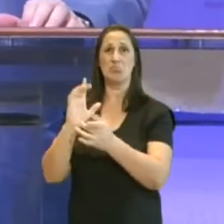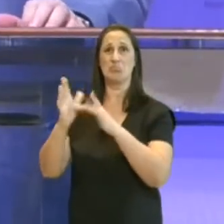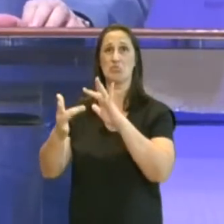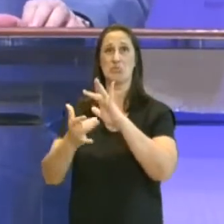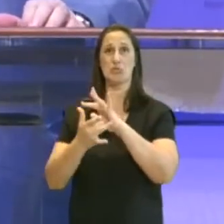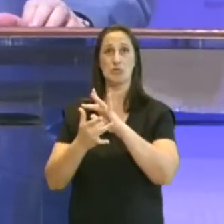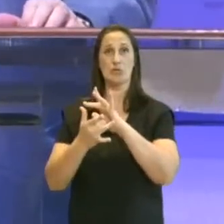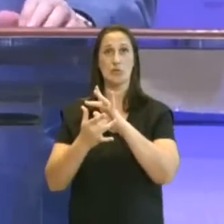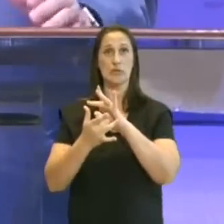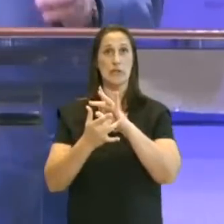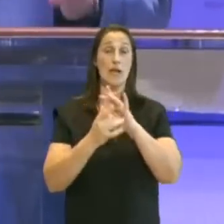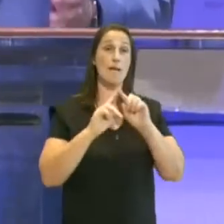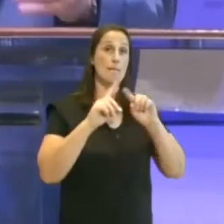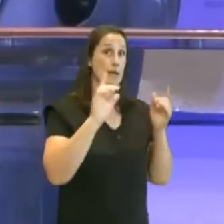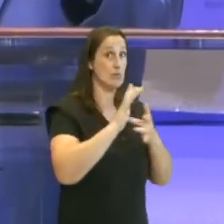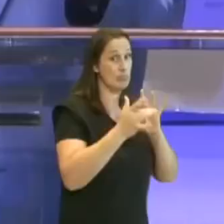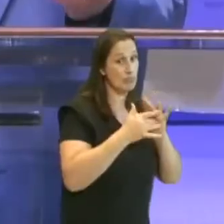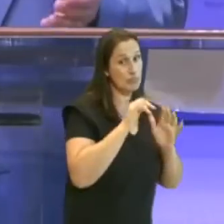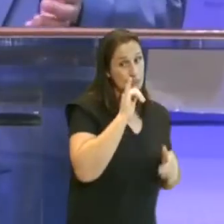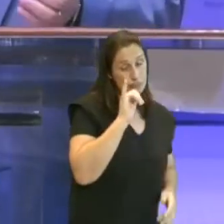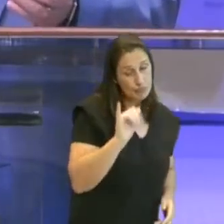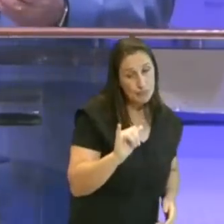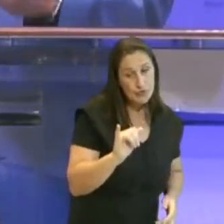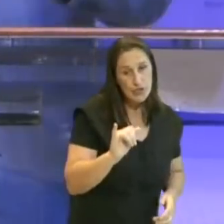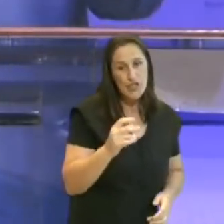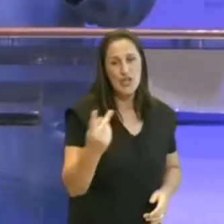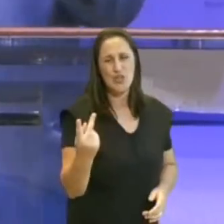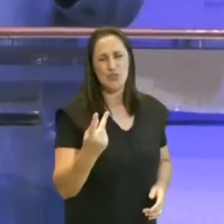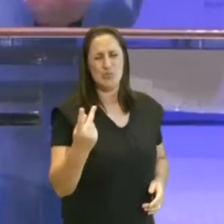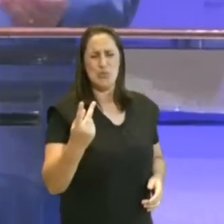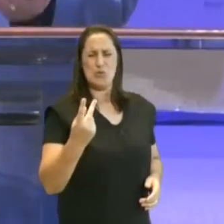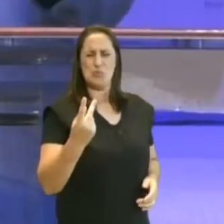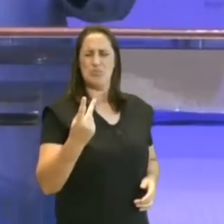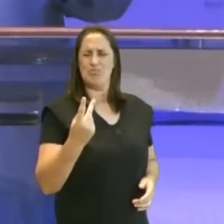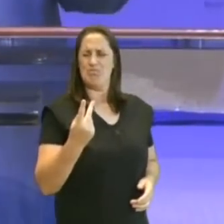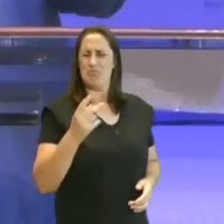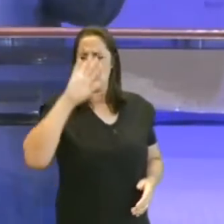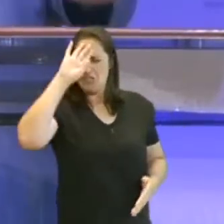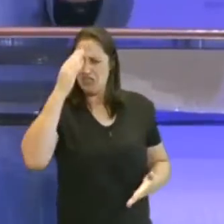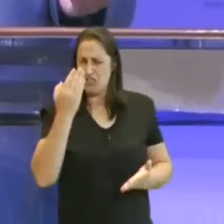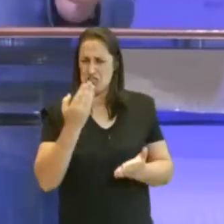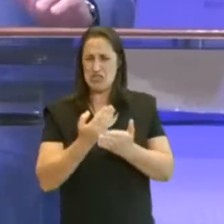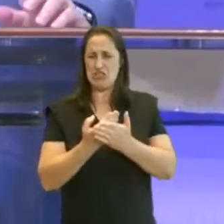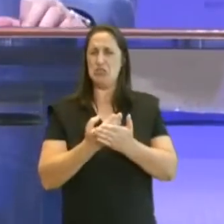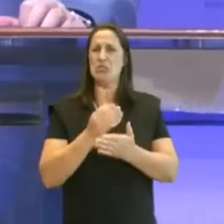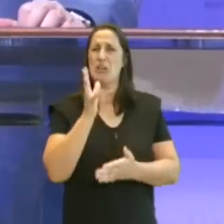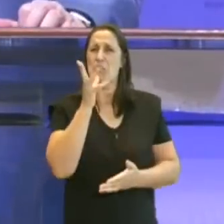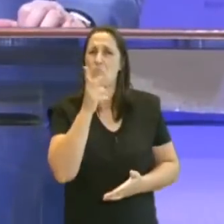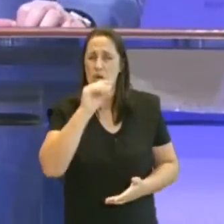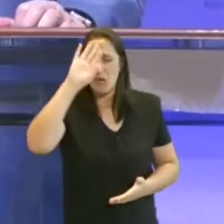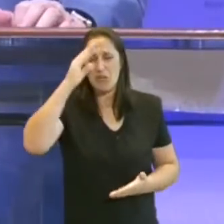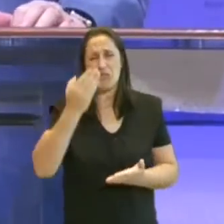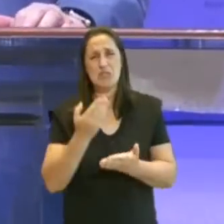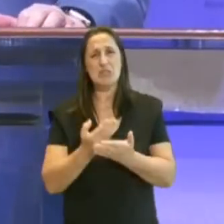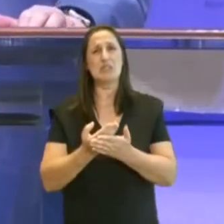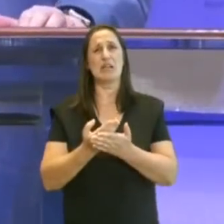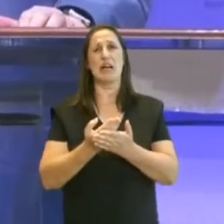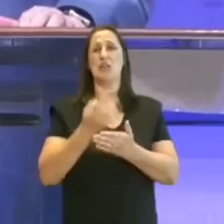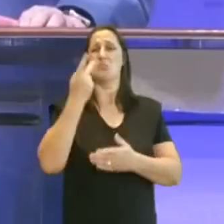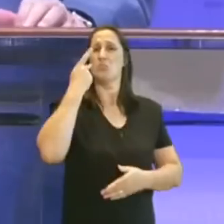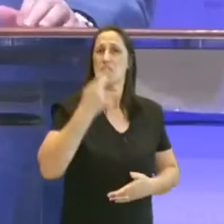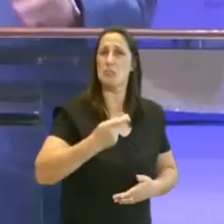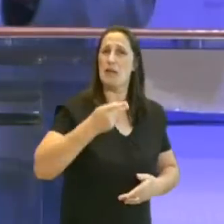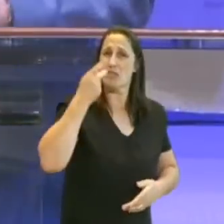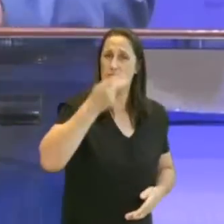disse: como vocês custam a entender e como demoram a crer em tudo que os profetas falaram? Não devia